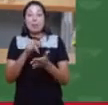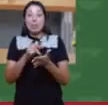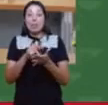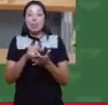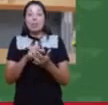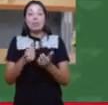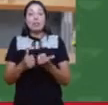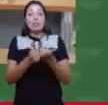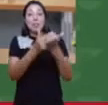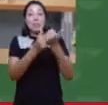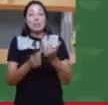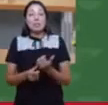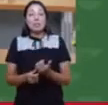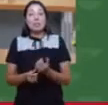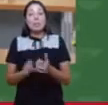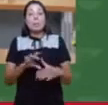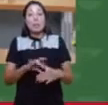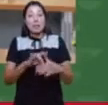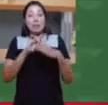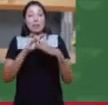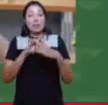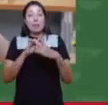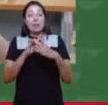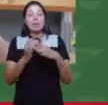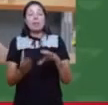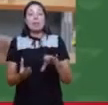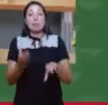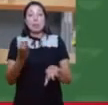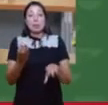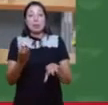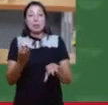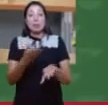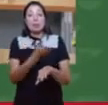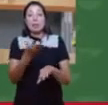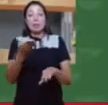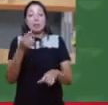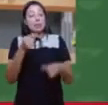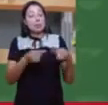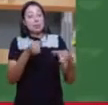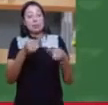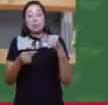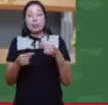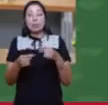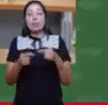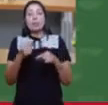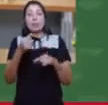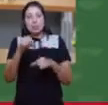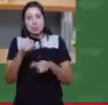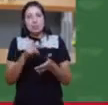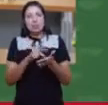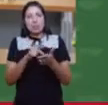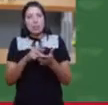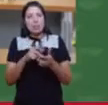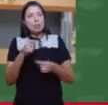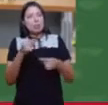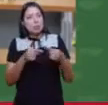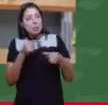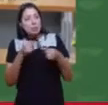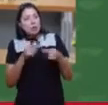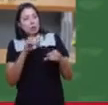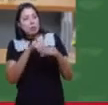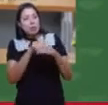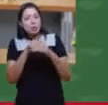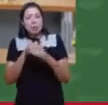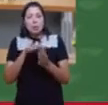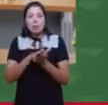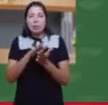como vice-líder também, que é da minoria no Congresso Nacional, desse debate, e foi um debate exaustivo sobre o tema do voto